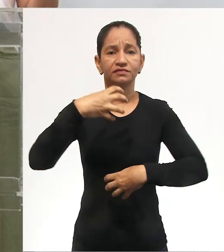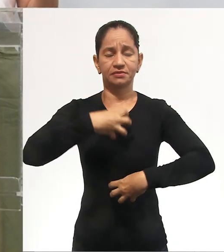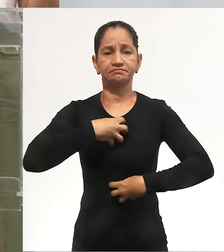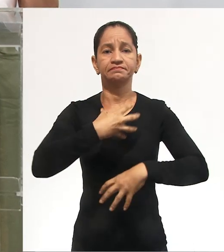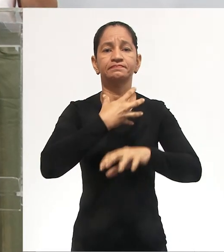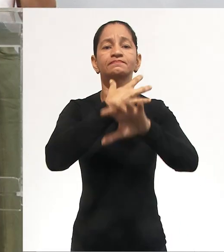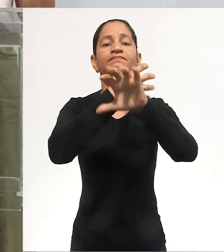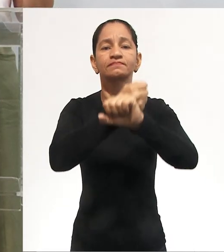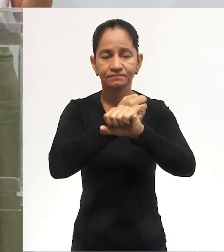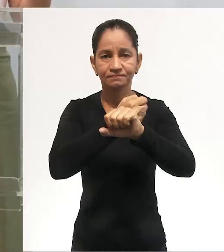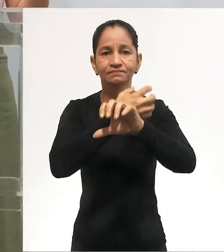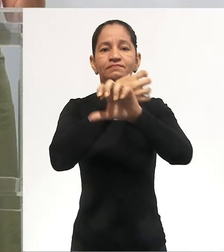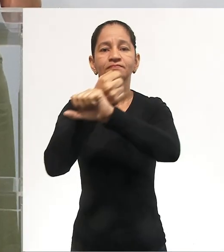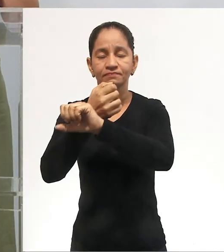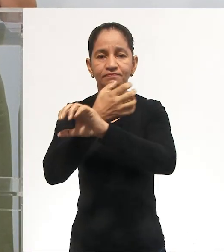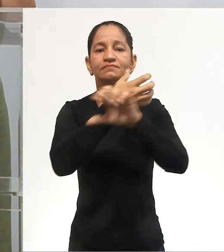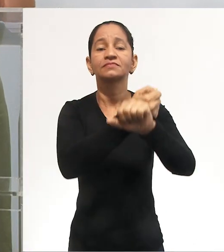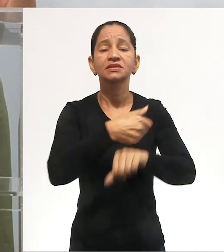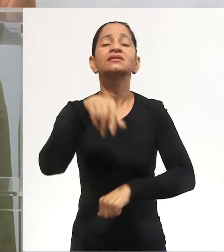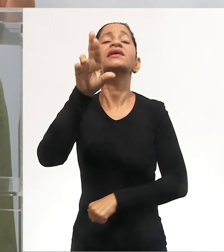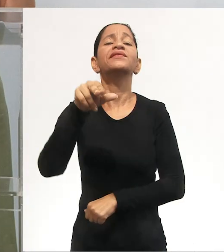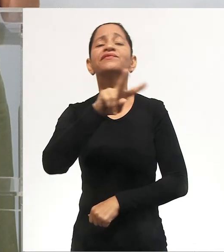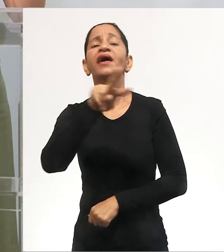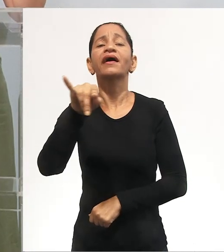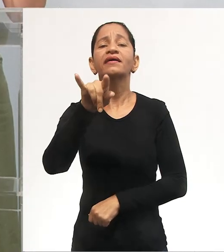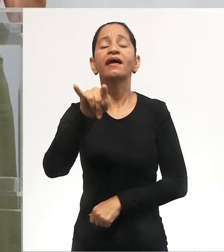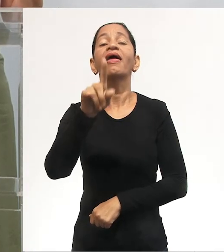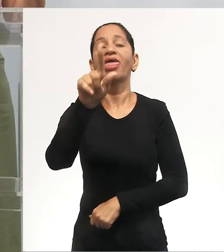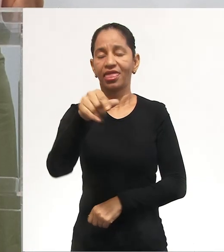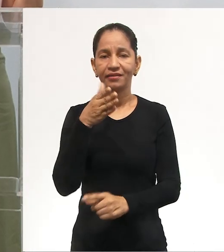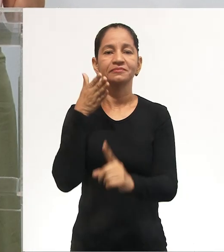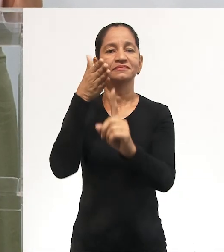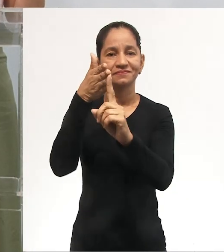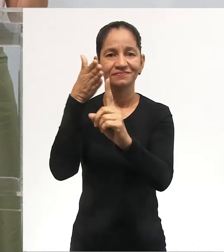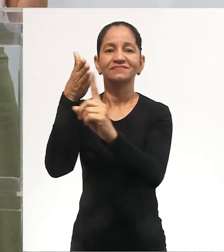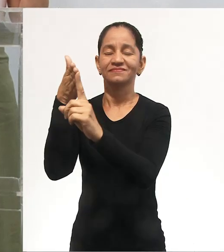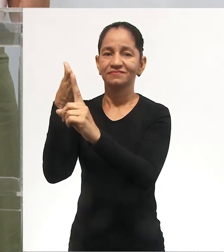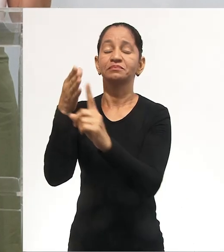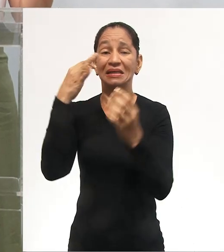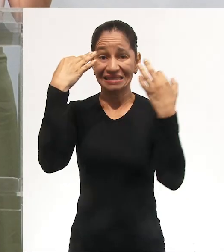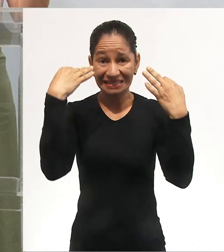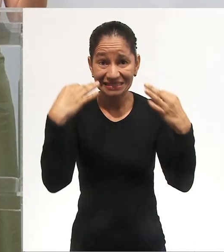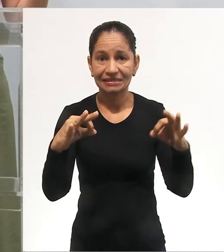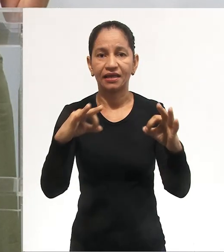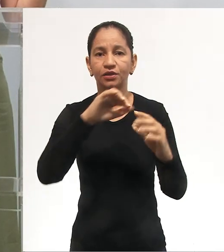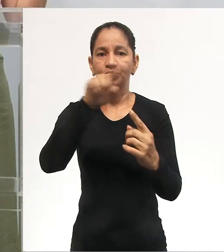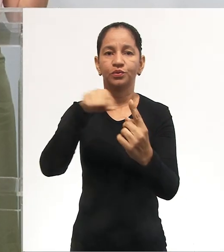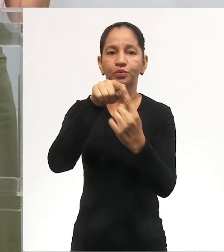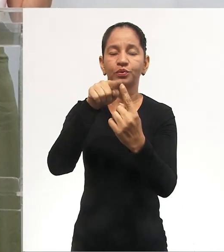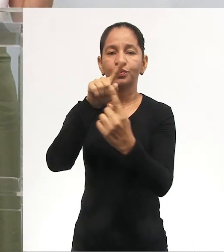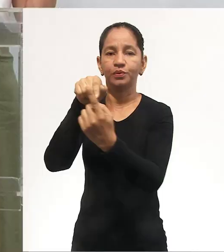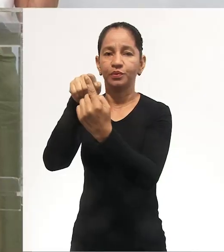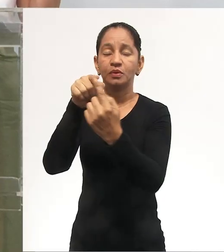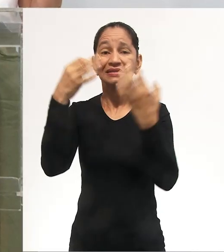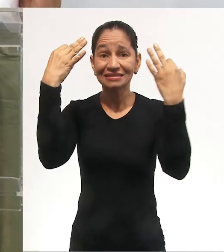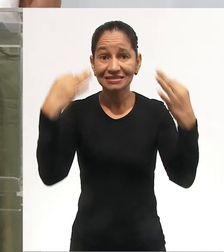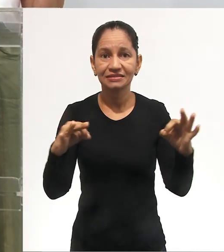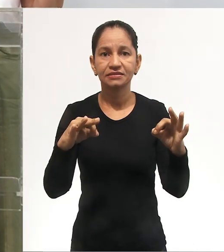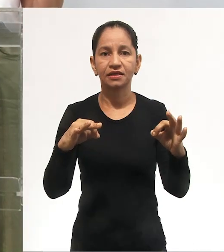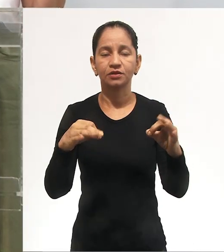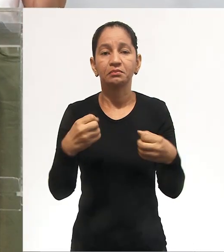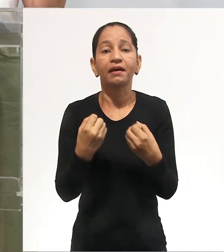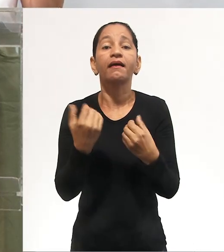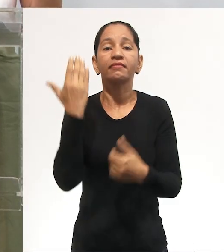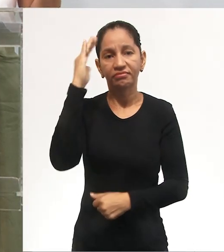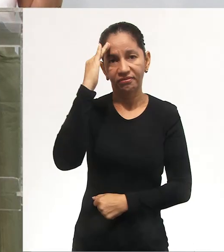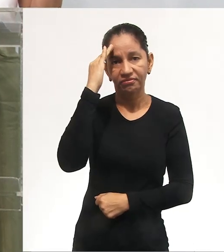para poder ter essa questão da comunicação efetiva, né? Para a gente poder transmitir a nossa mensagem, para a